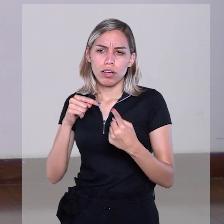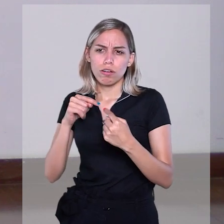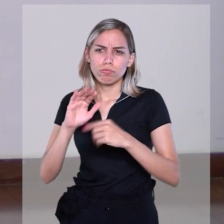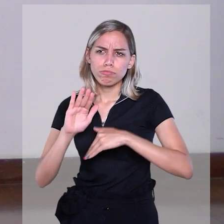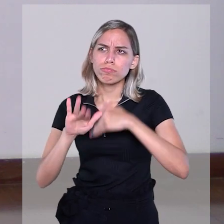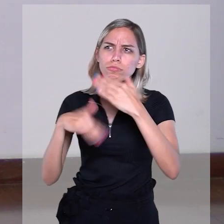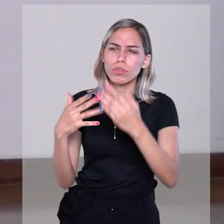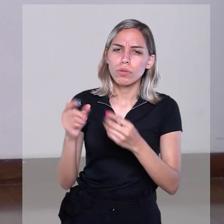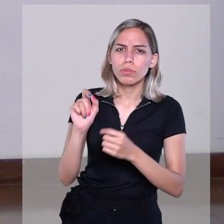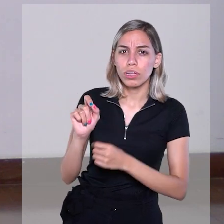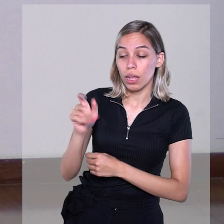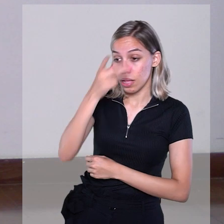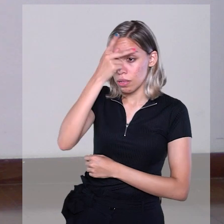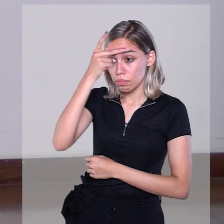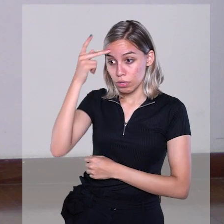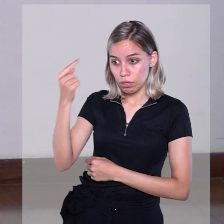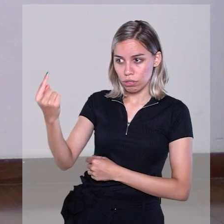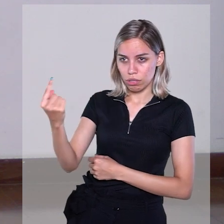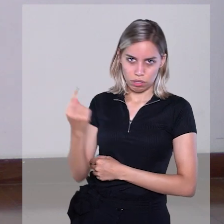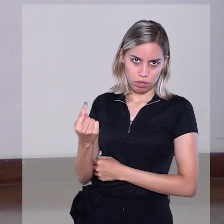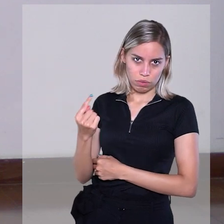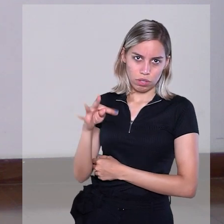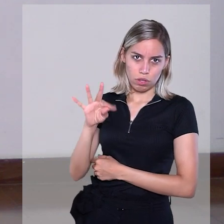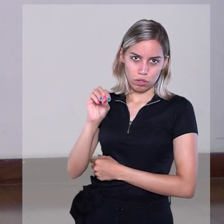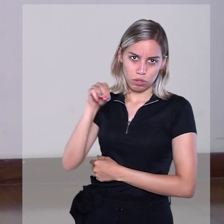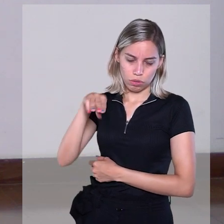será o curador, mas ainda faltam